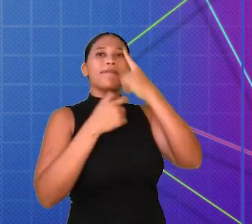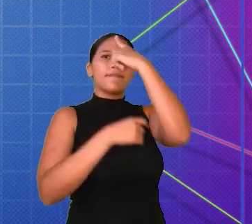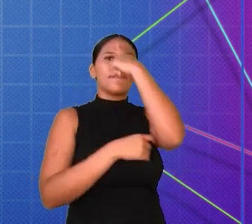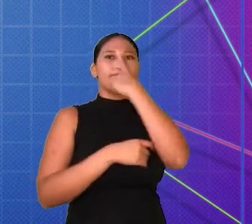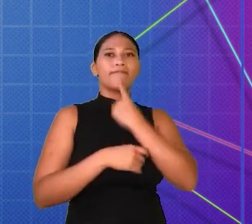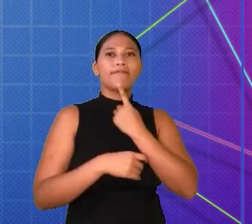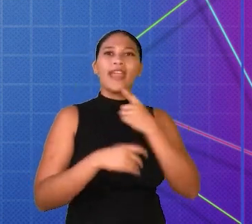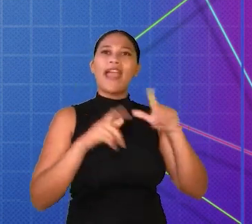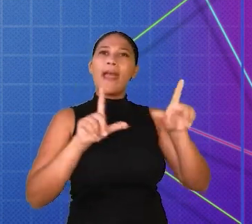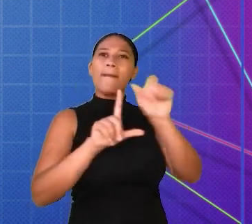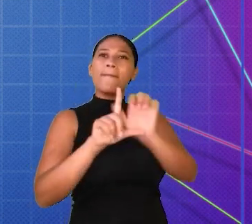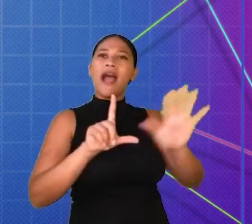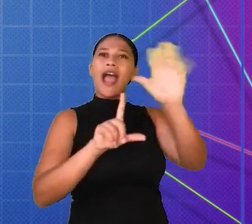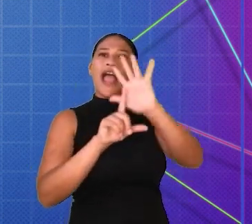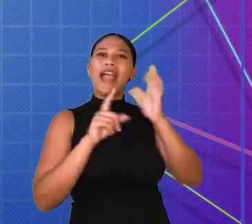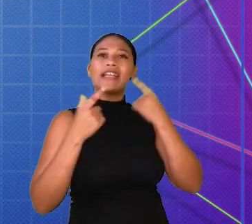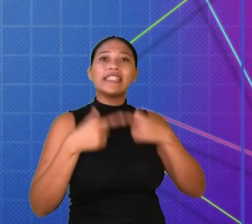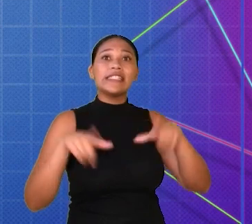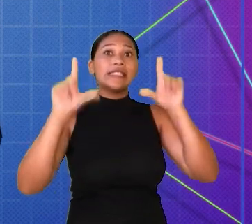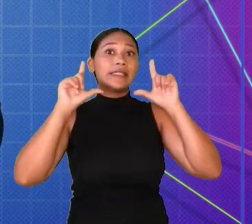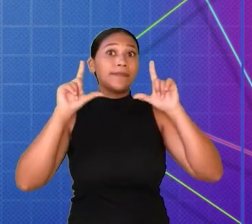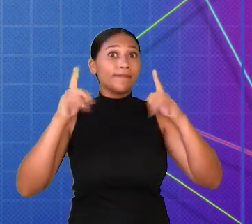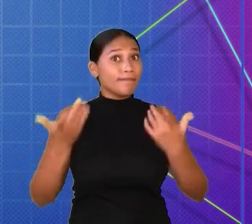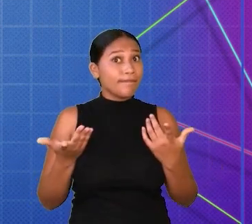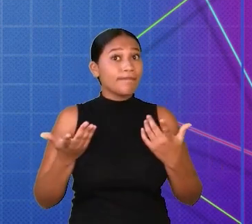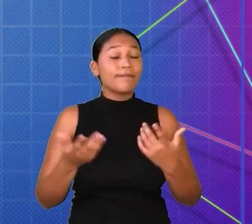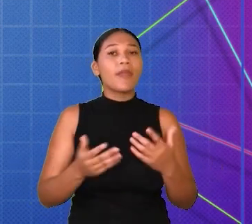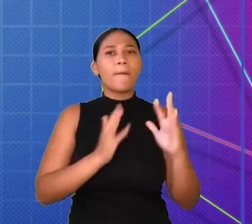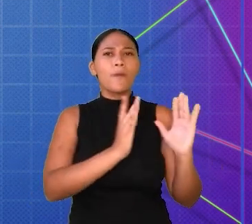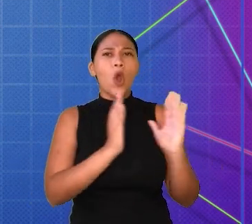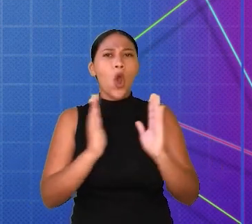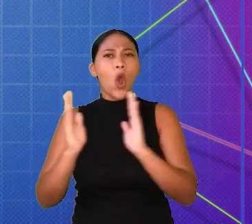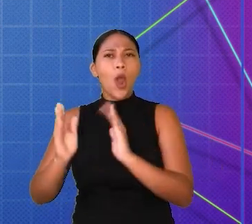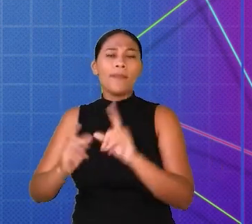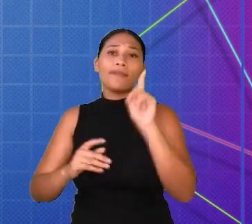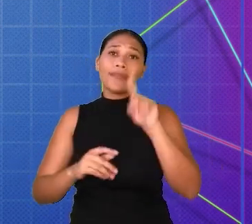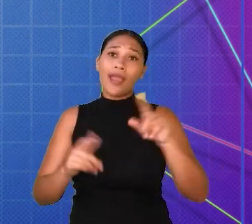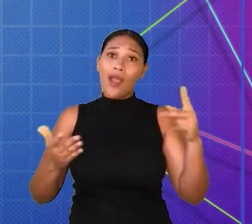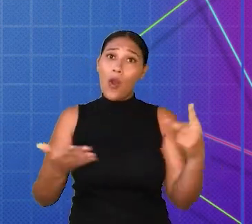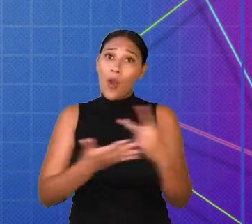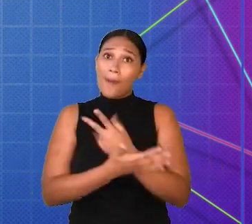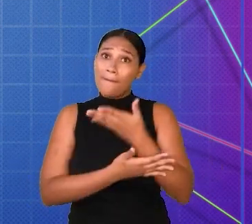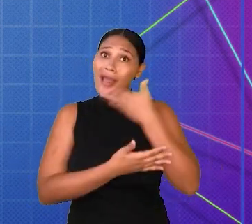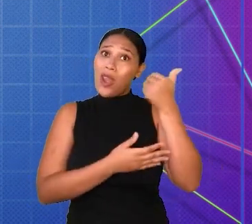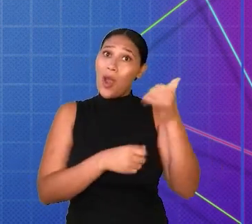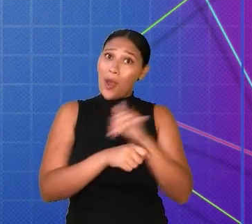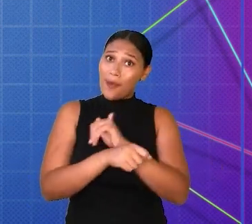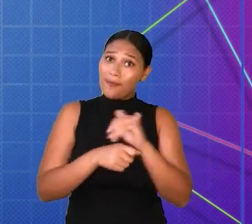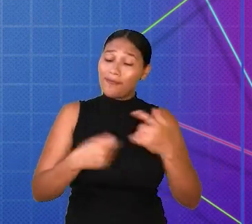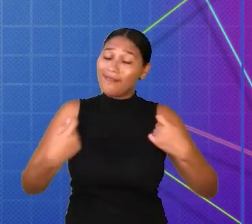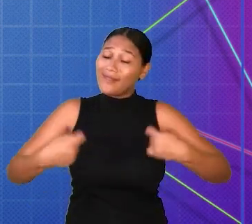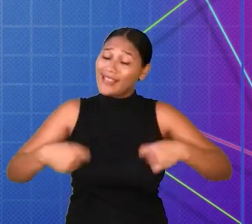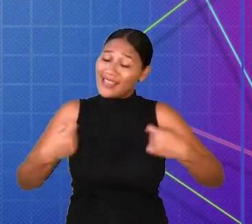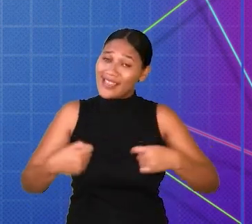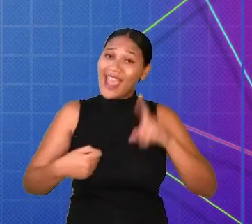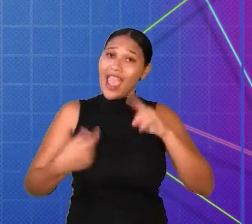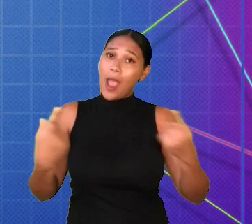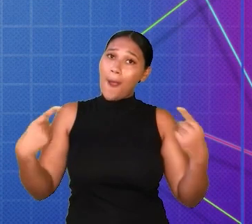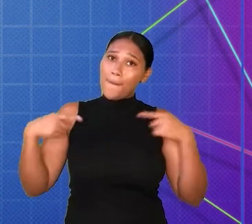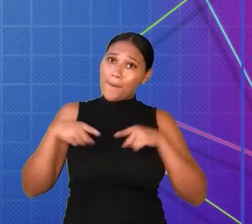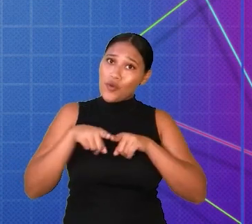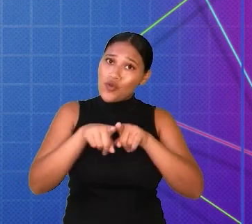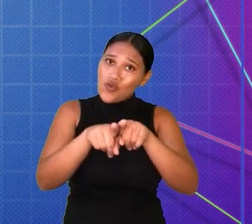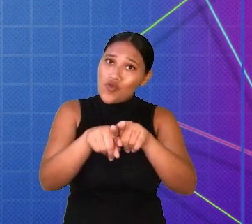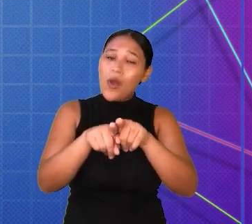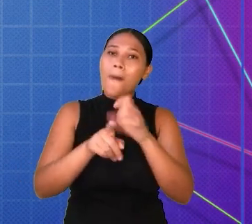do nosso jogo nas prateleiras de exibição, para que os usuários possam ter acesso. Esse processo vai ser uma coisa que, para acontecer da melhor